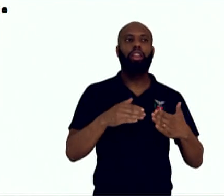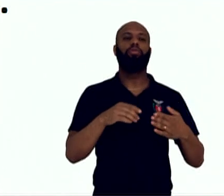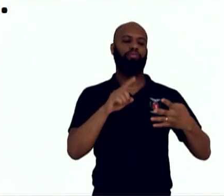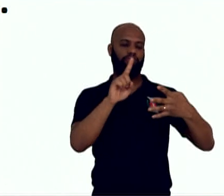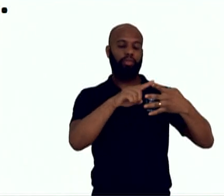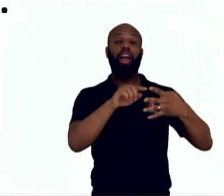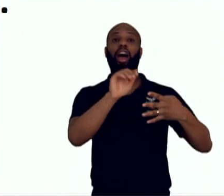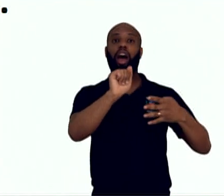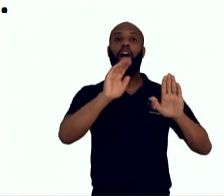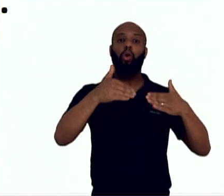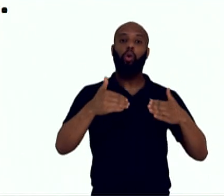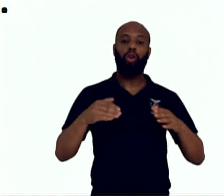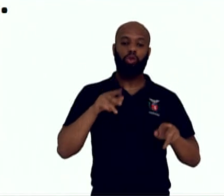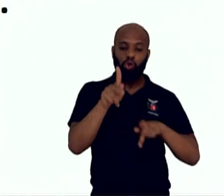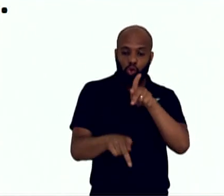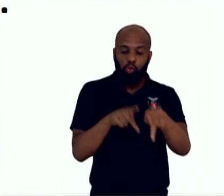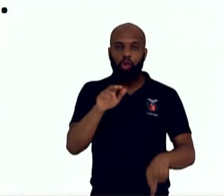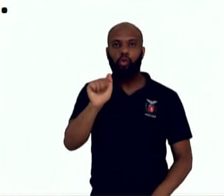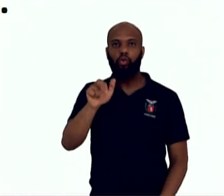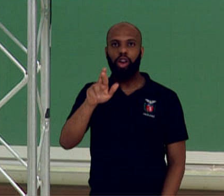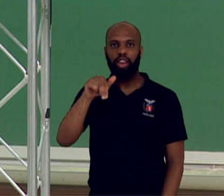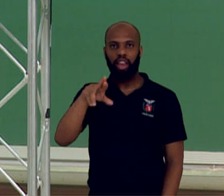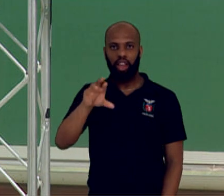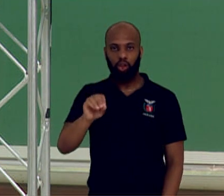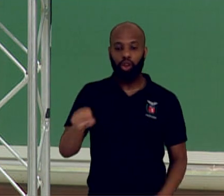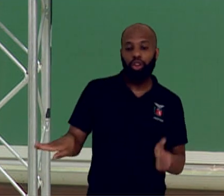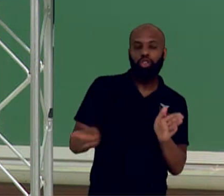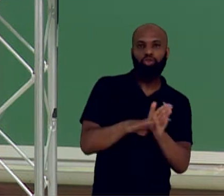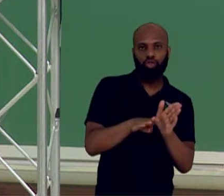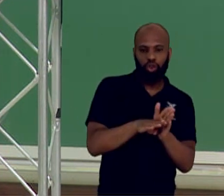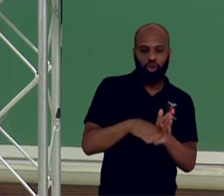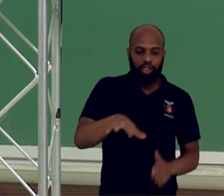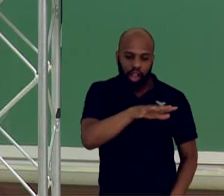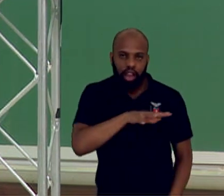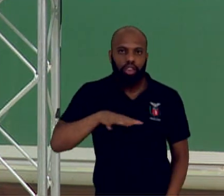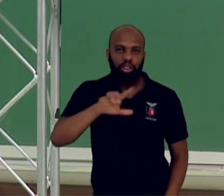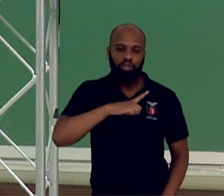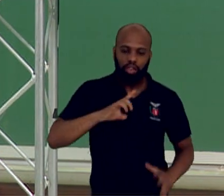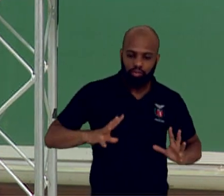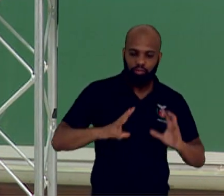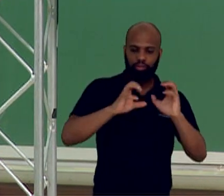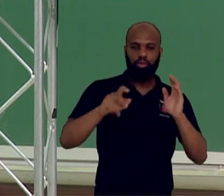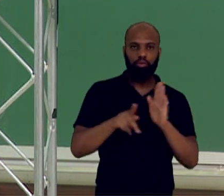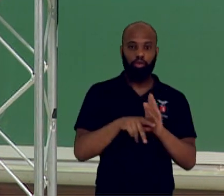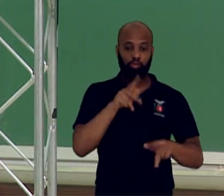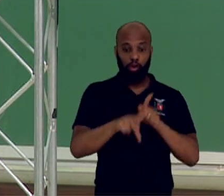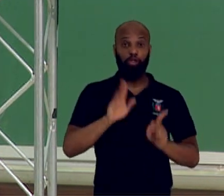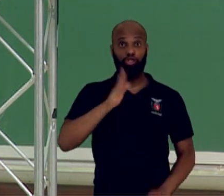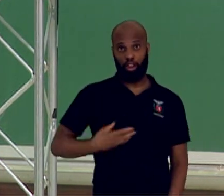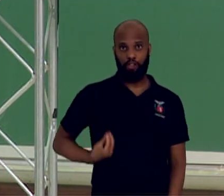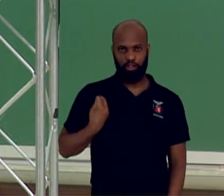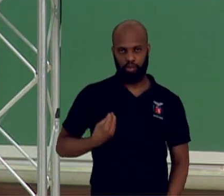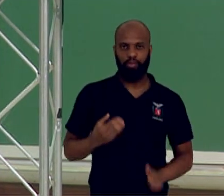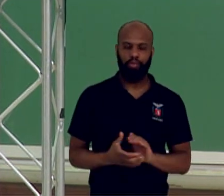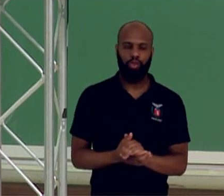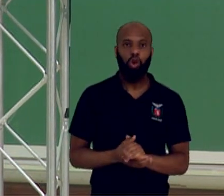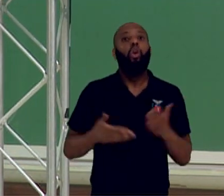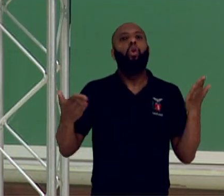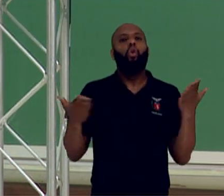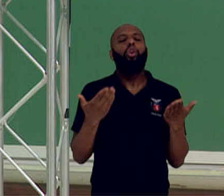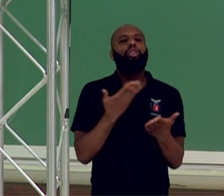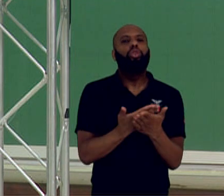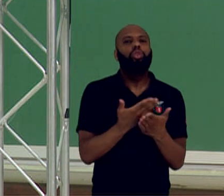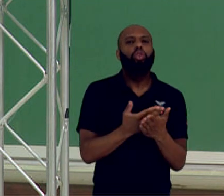letra A, quando o povo ariano chegou na região, situação de conflito com os nativos. Nessa aula nós estudamos história do